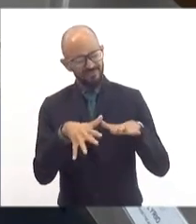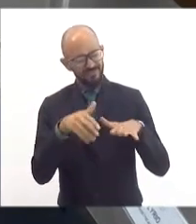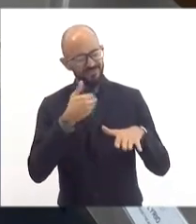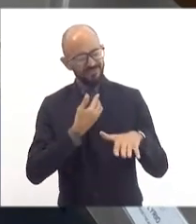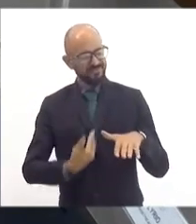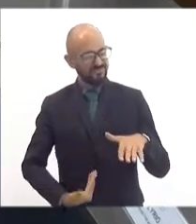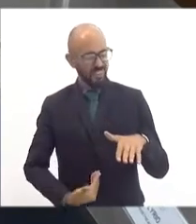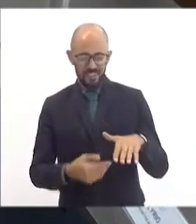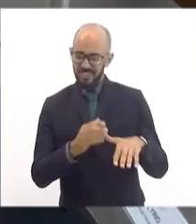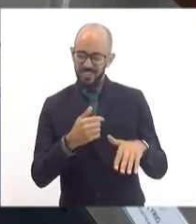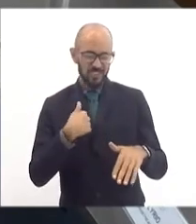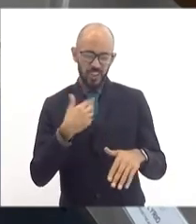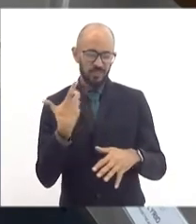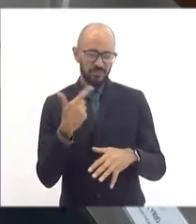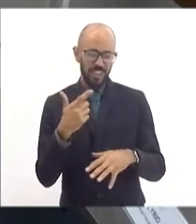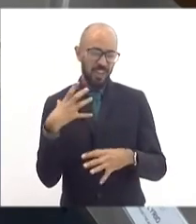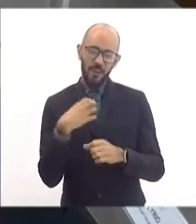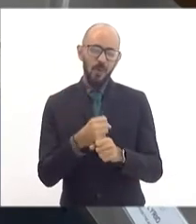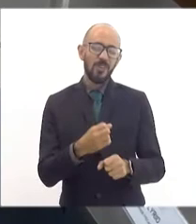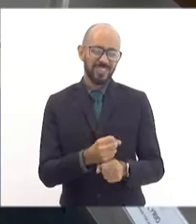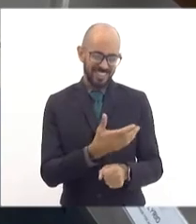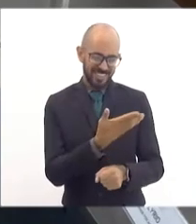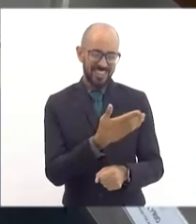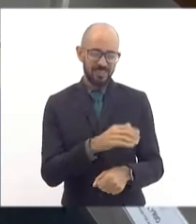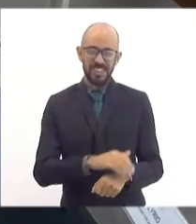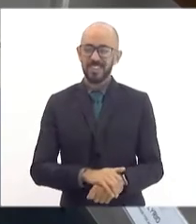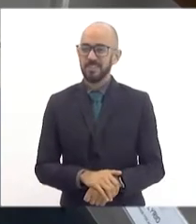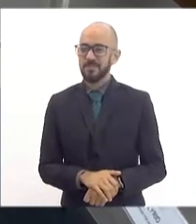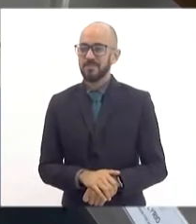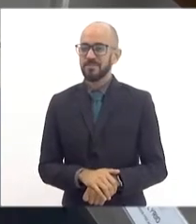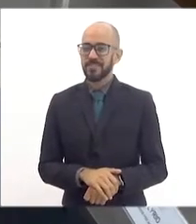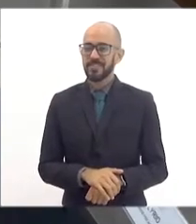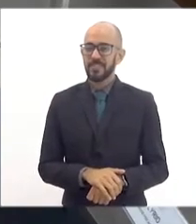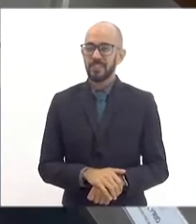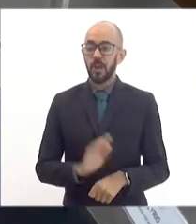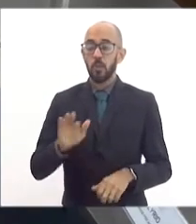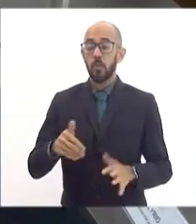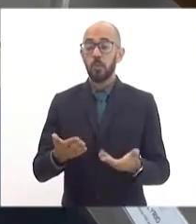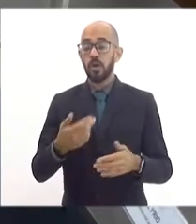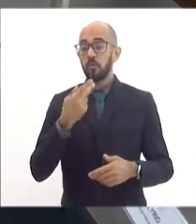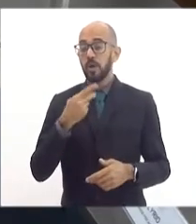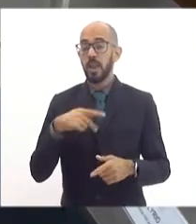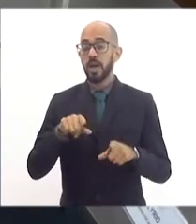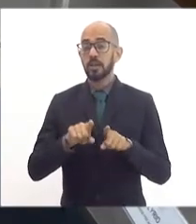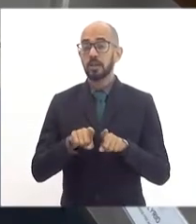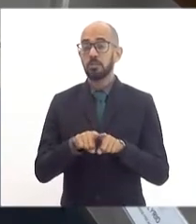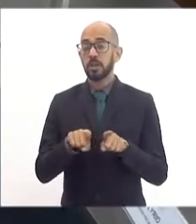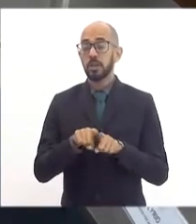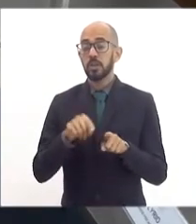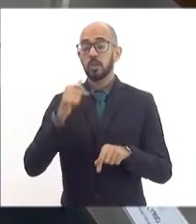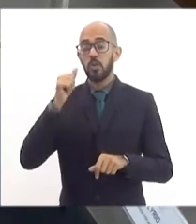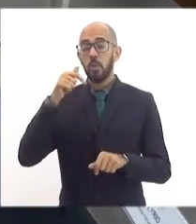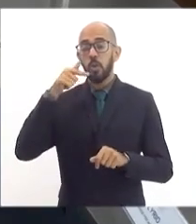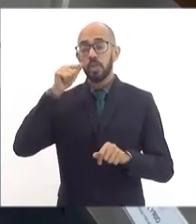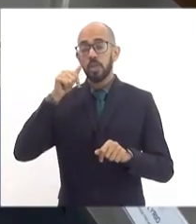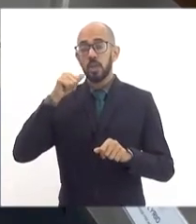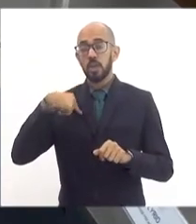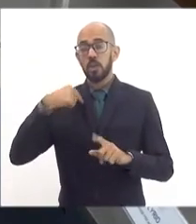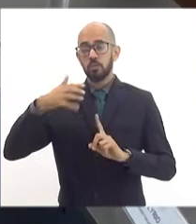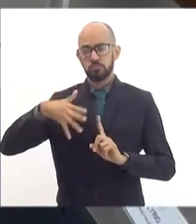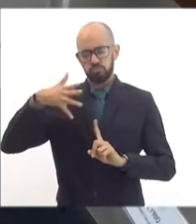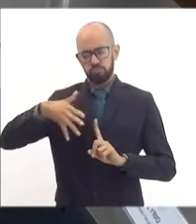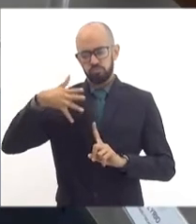até a conta. Aliás, eu queria dizer que ontem eu fechei questão no plenário.